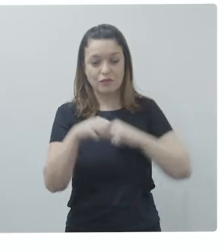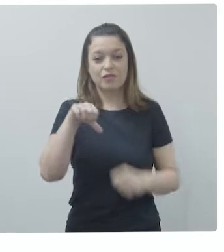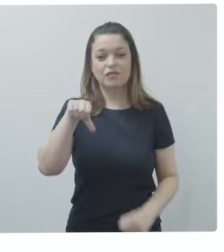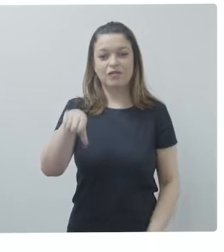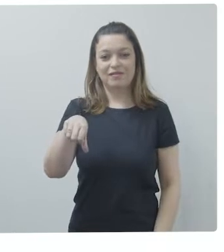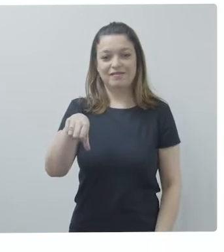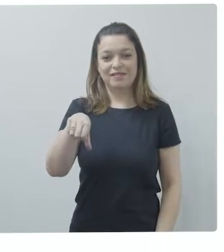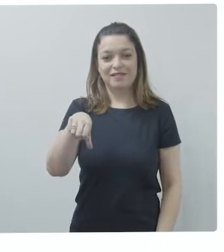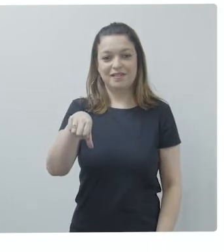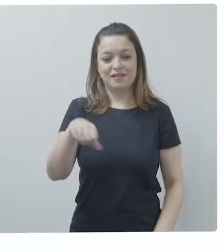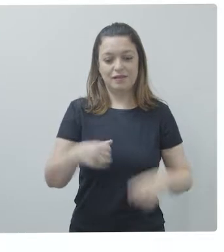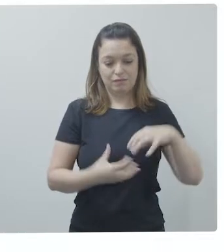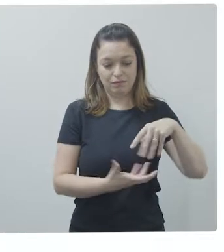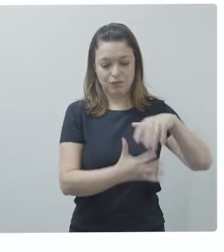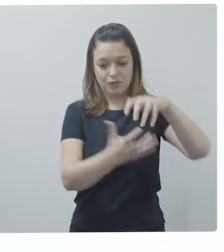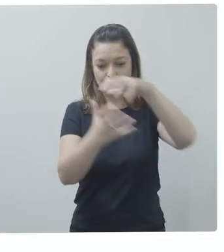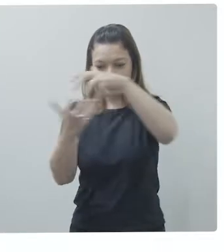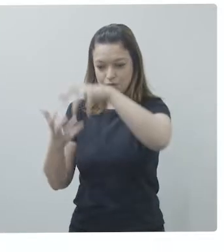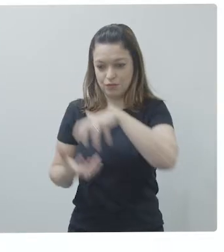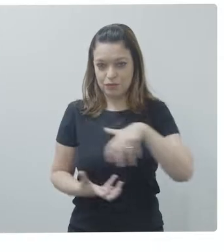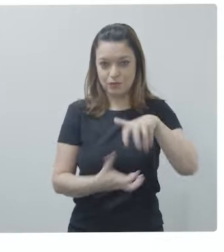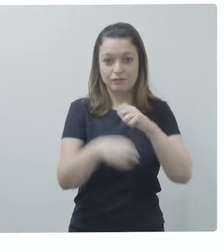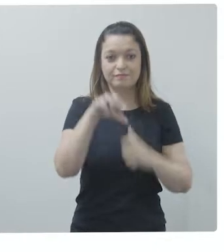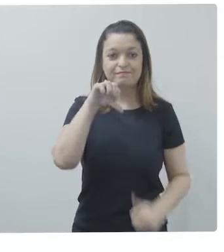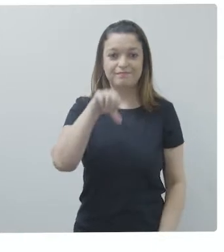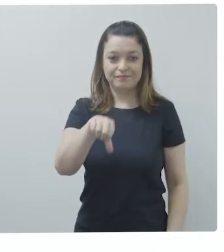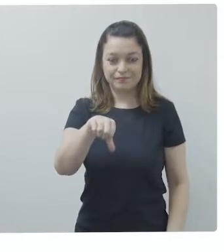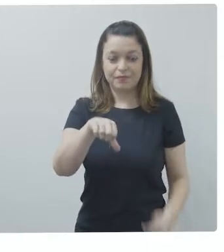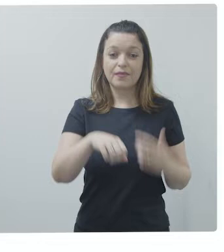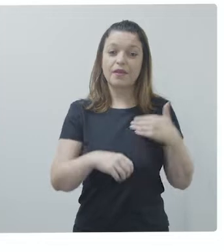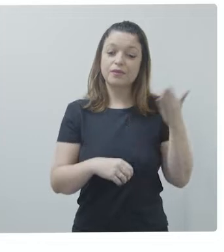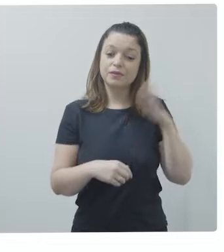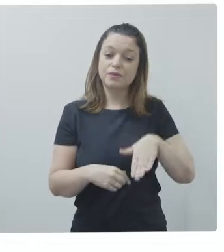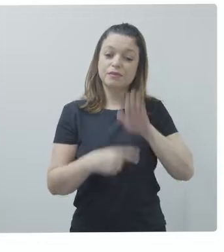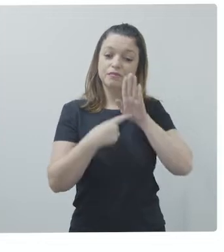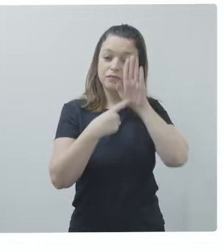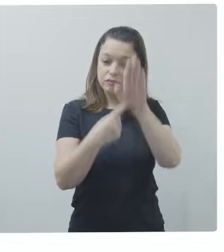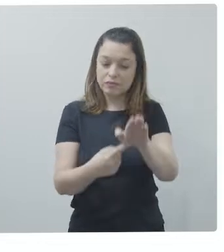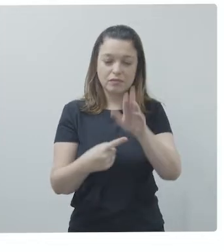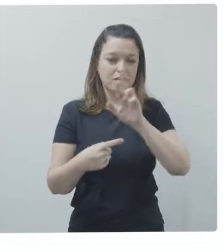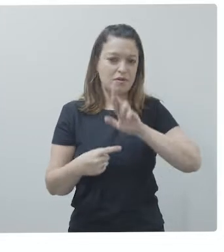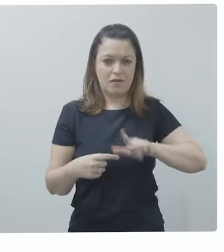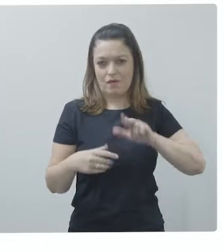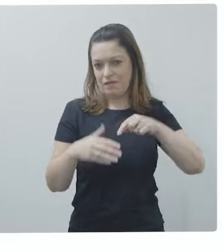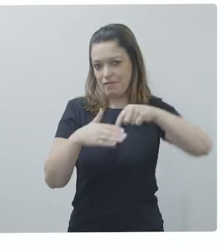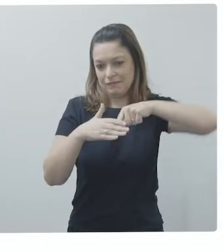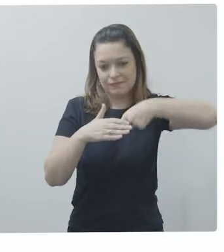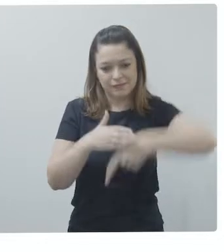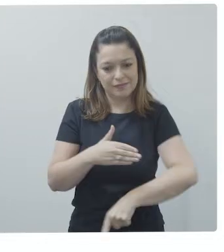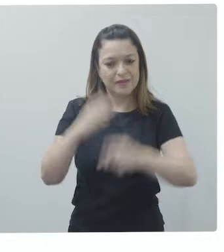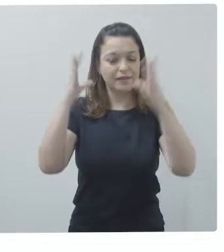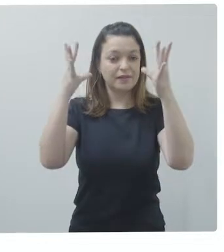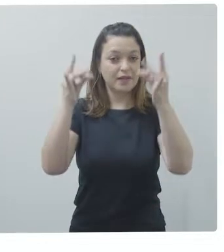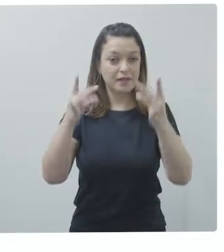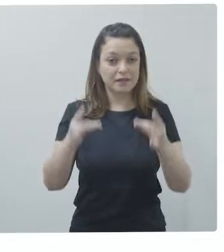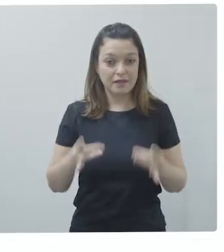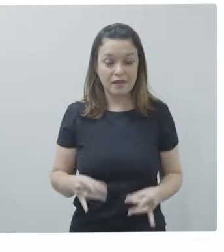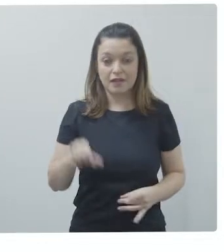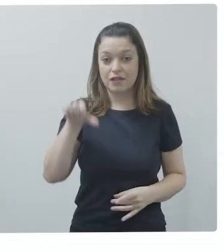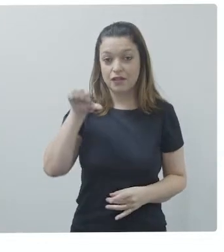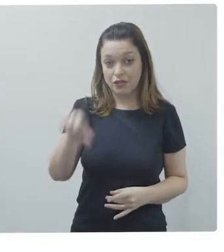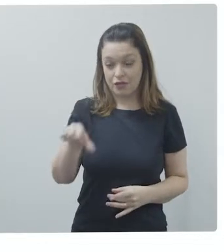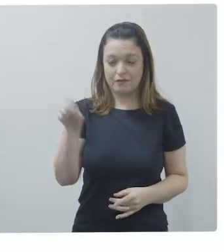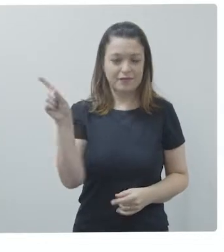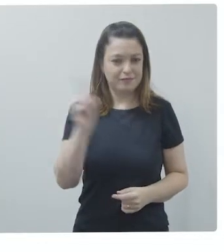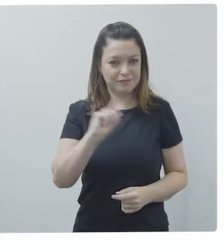Nove mundos lá dessa mitologia. Trouxe para vocês, a gente não vai se aprofundar nesses nove mundos, mas trouxe para